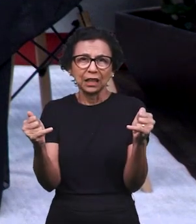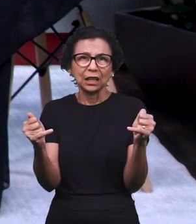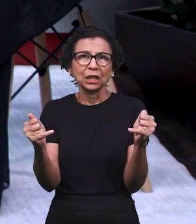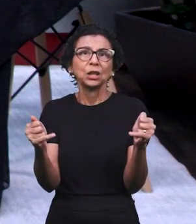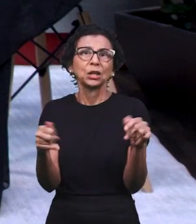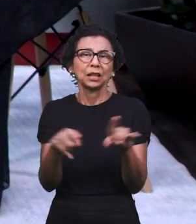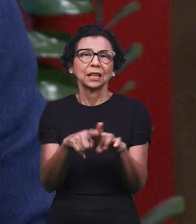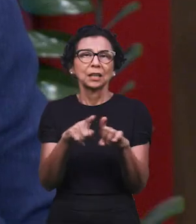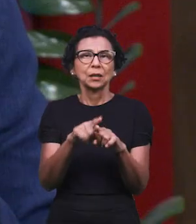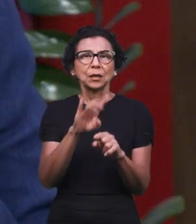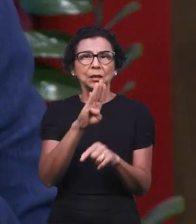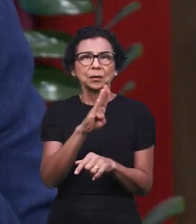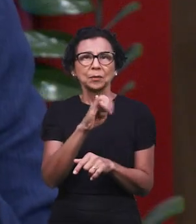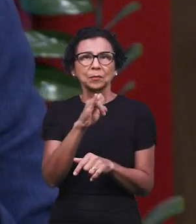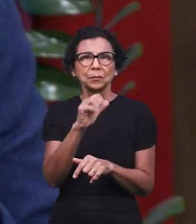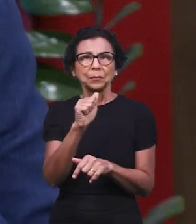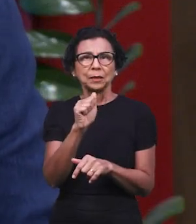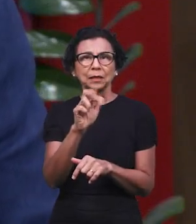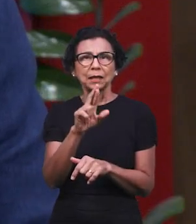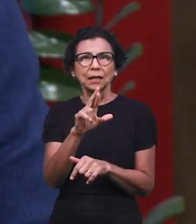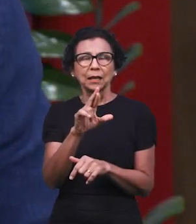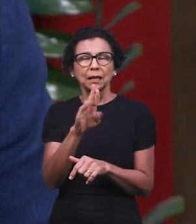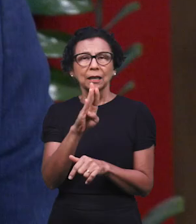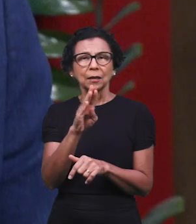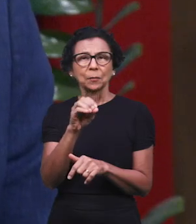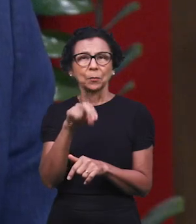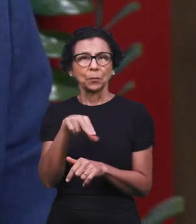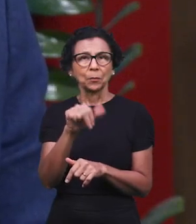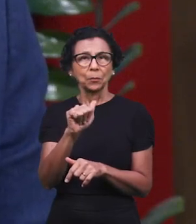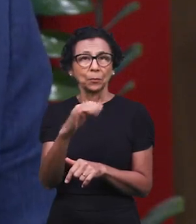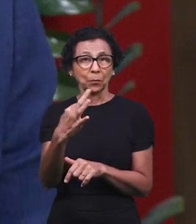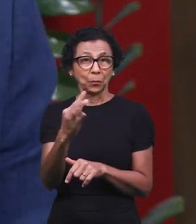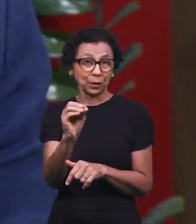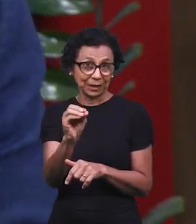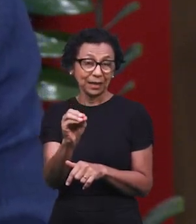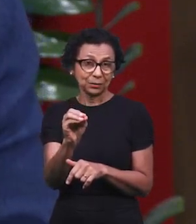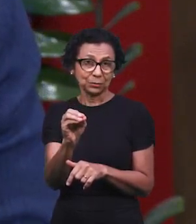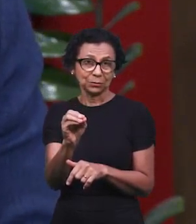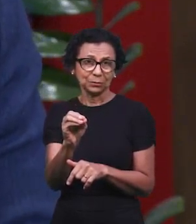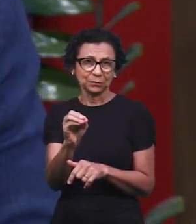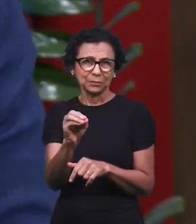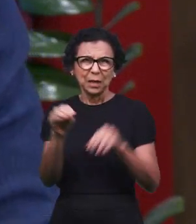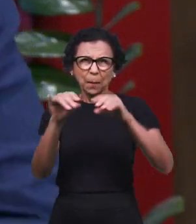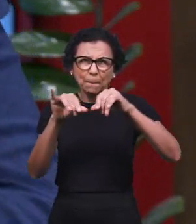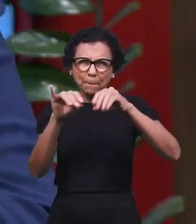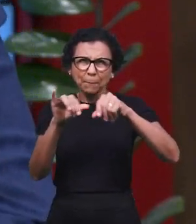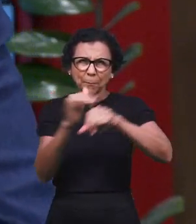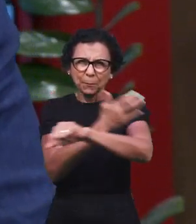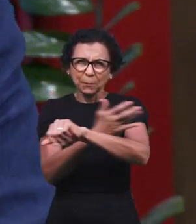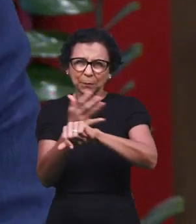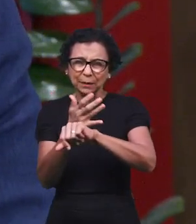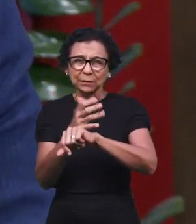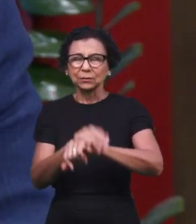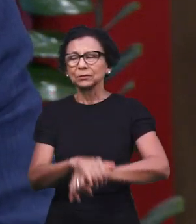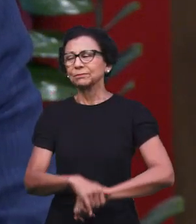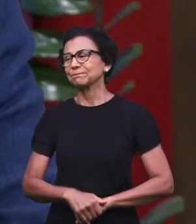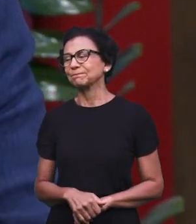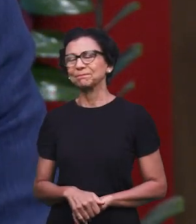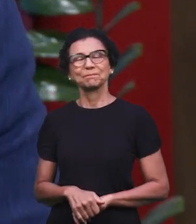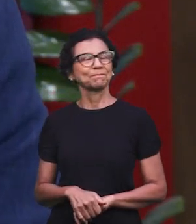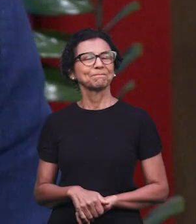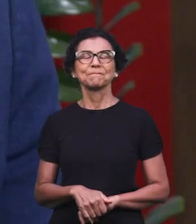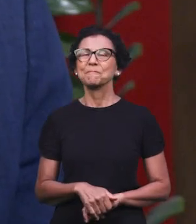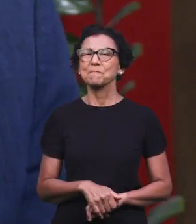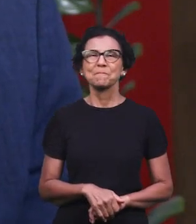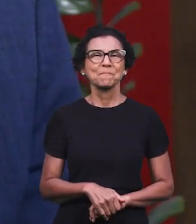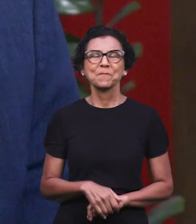Então, esse efeito clareador que dá no dente é de tanto você estar gastando e desfazendo as camadas. Então,